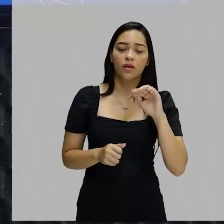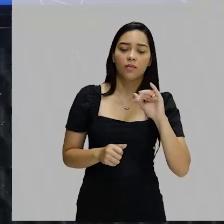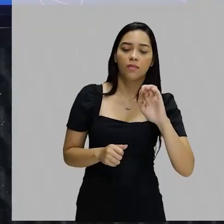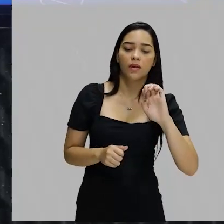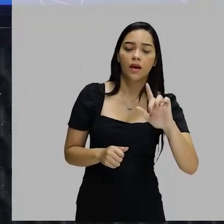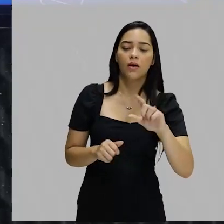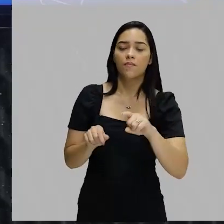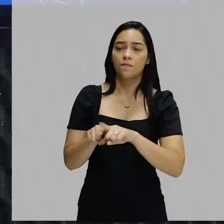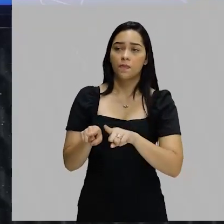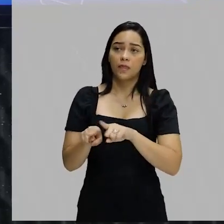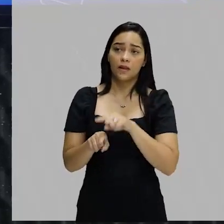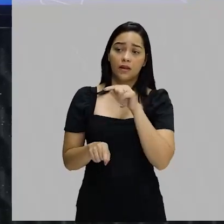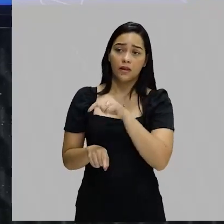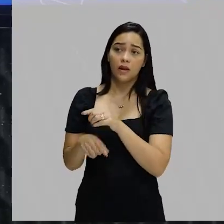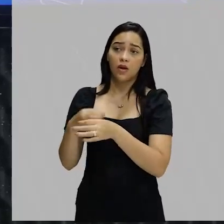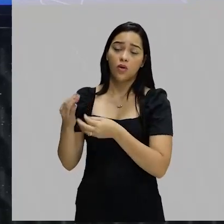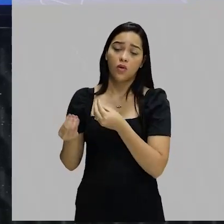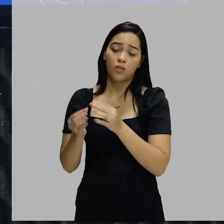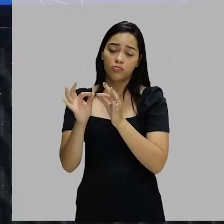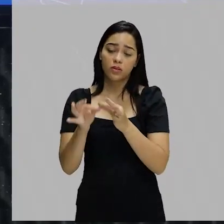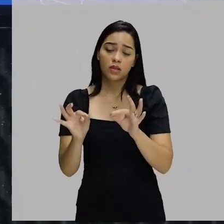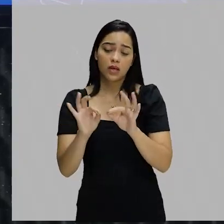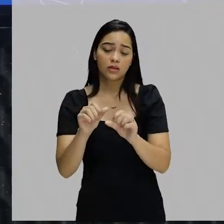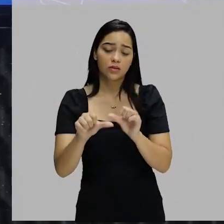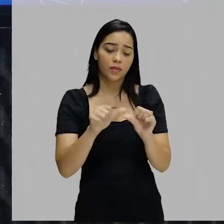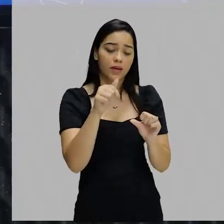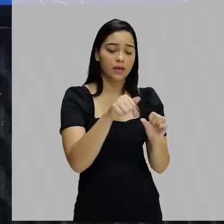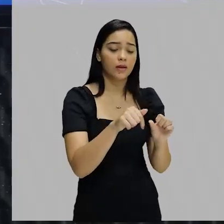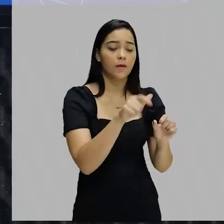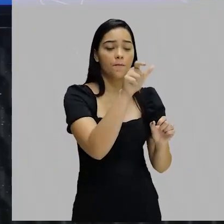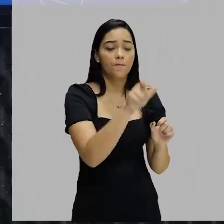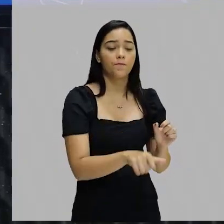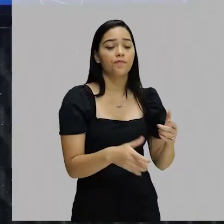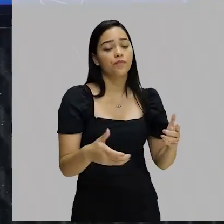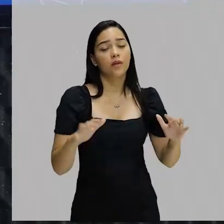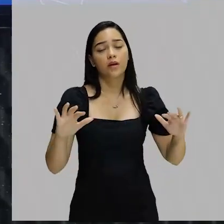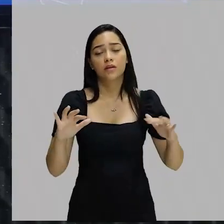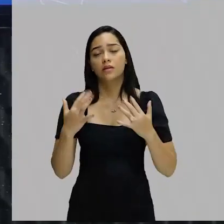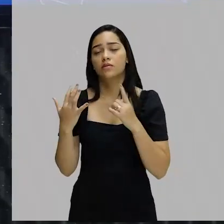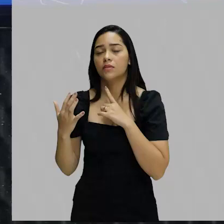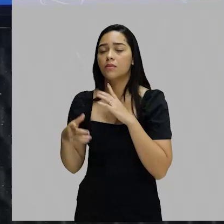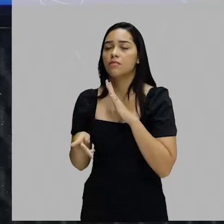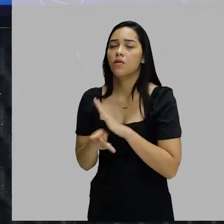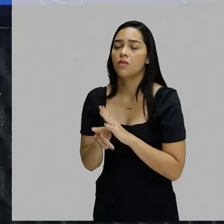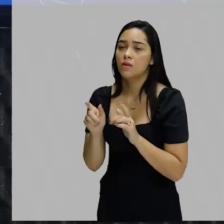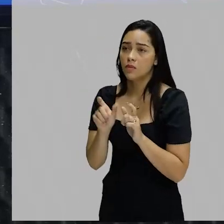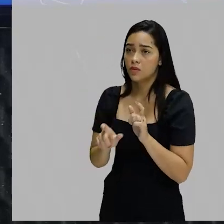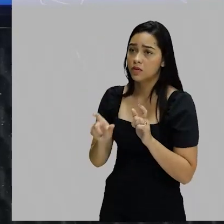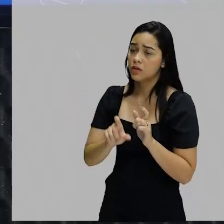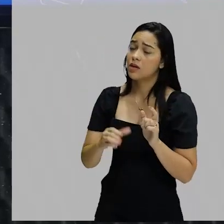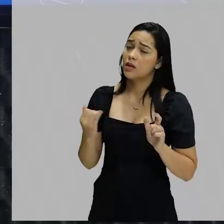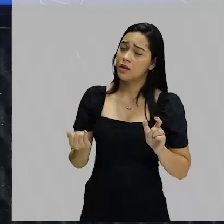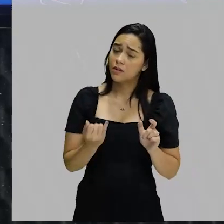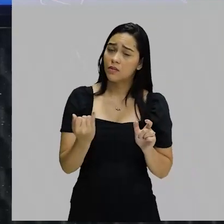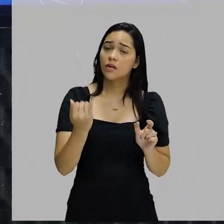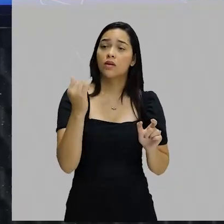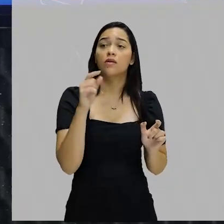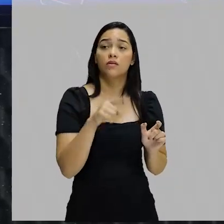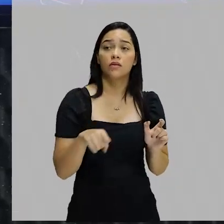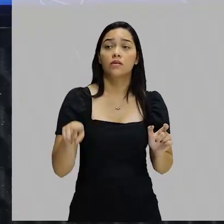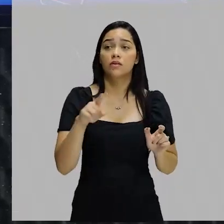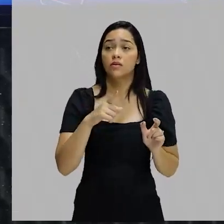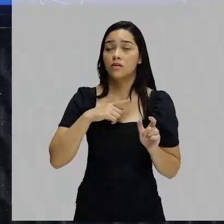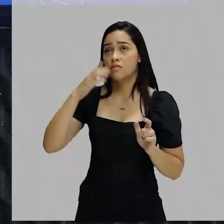vezes, lá na sintaxe vão aparecer como sujeito. Então, muita atenção, essa parte da morfologia ela é essencial para que vocês